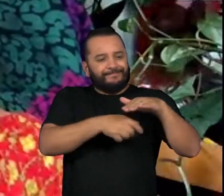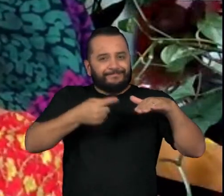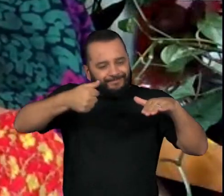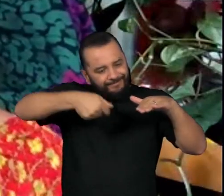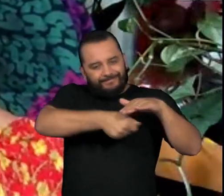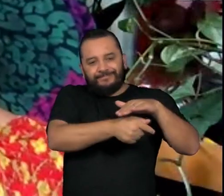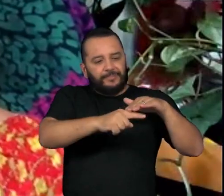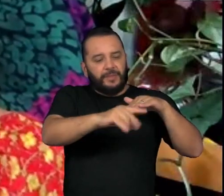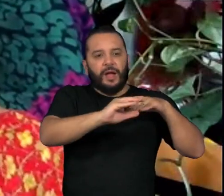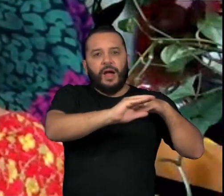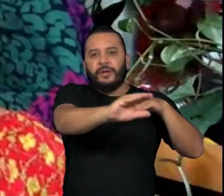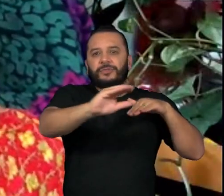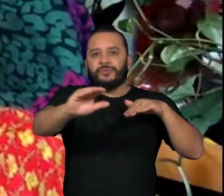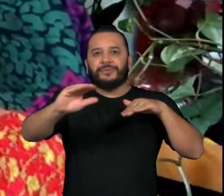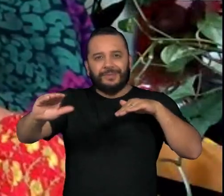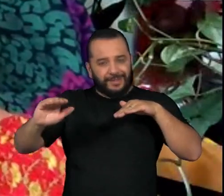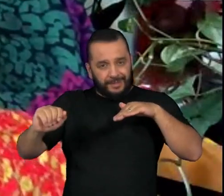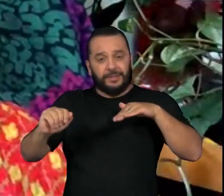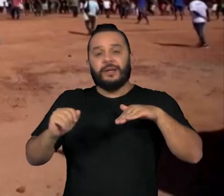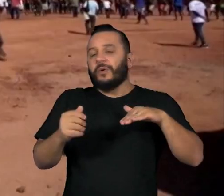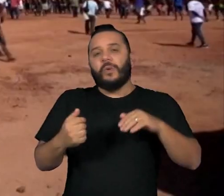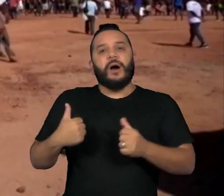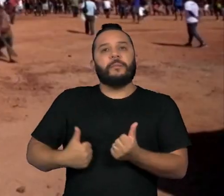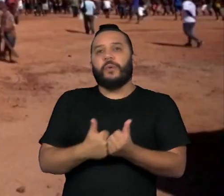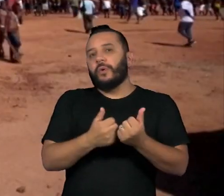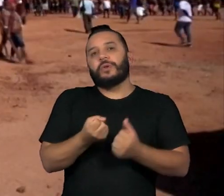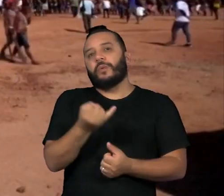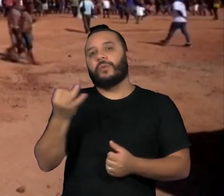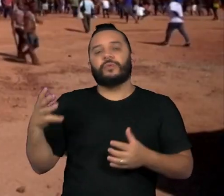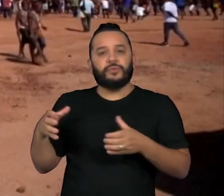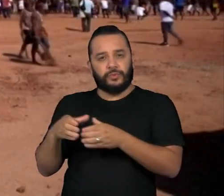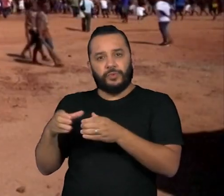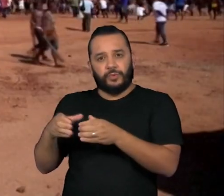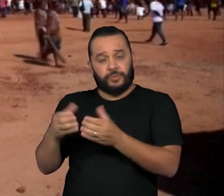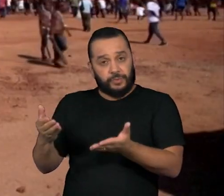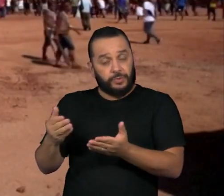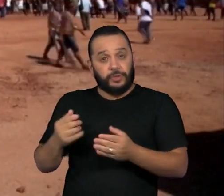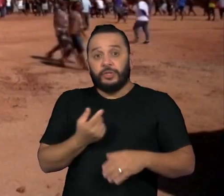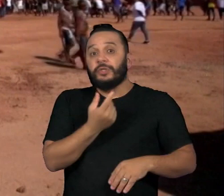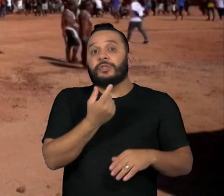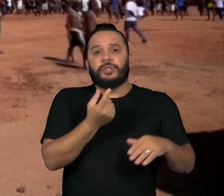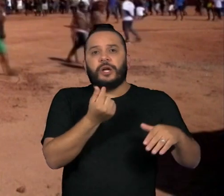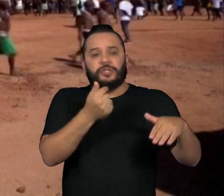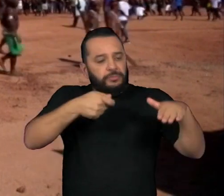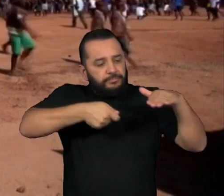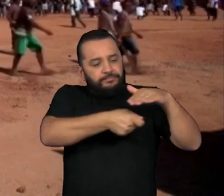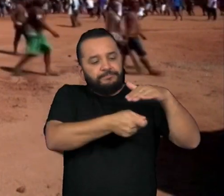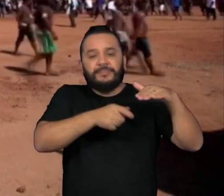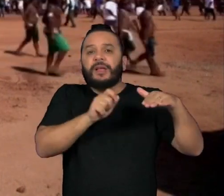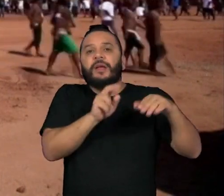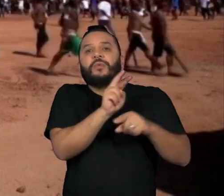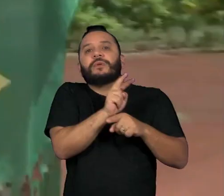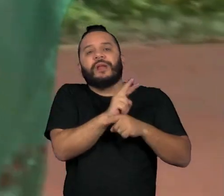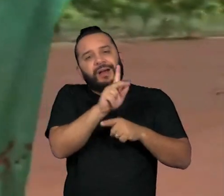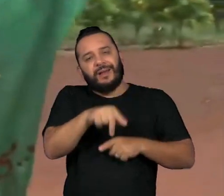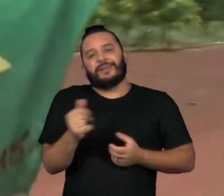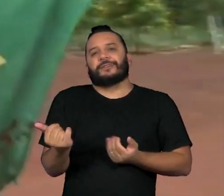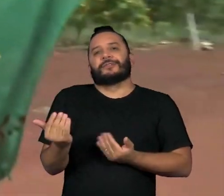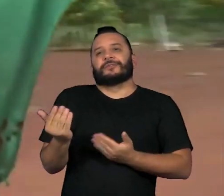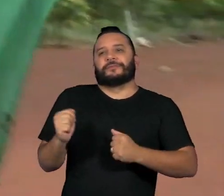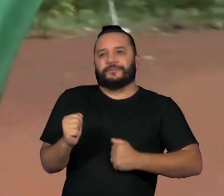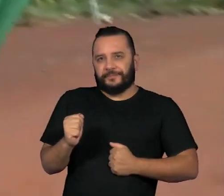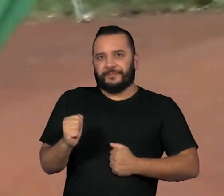em apoio com algumas organizações filantrópicas. E a ideia é que seja um fundo totalmente gerido por jovens e